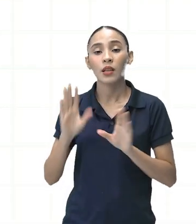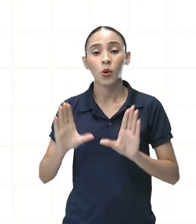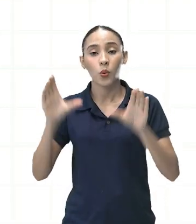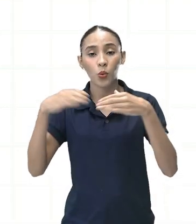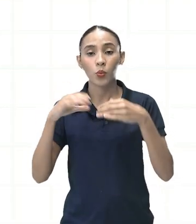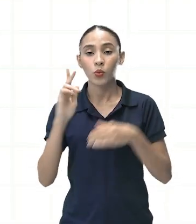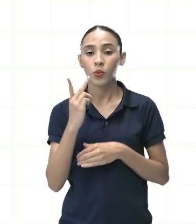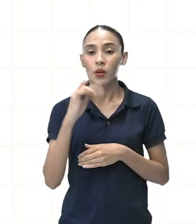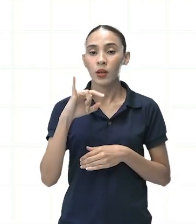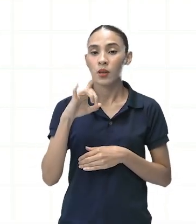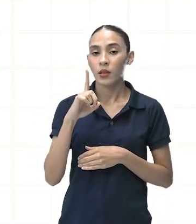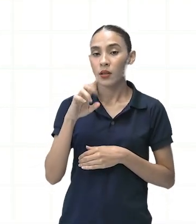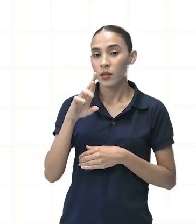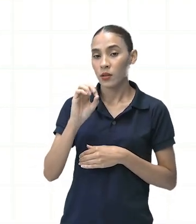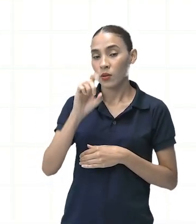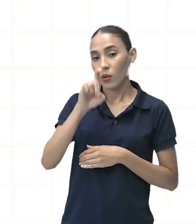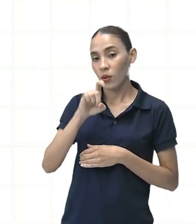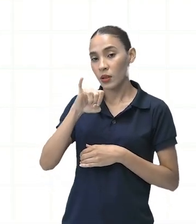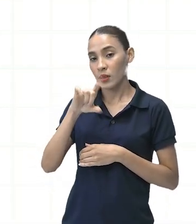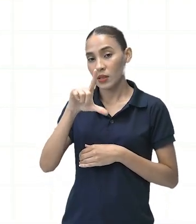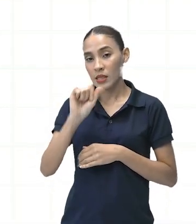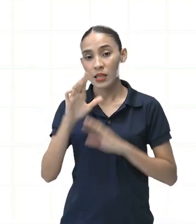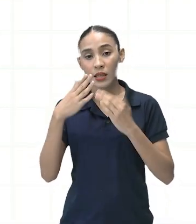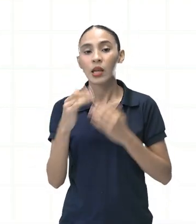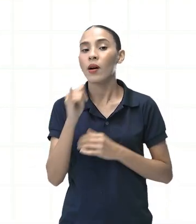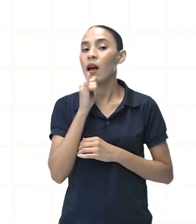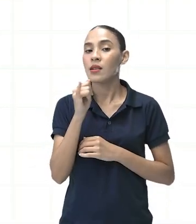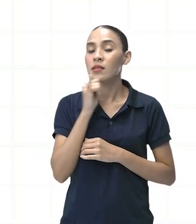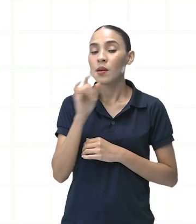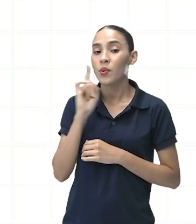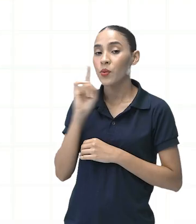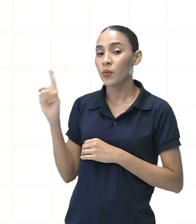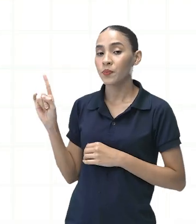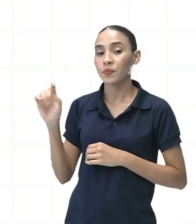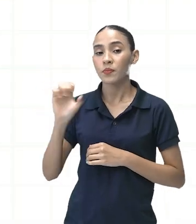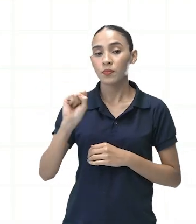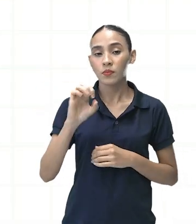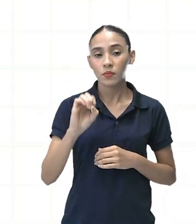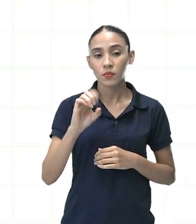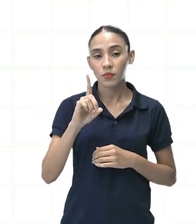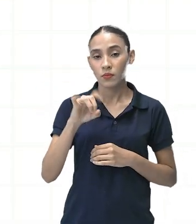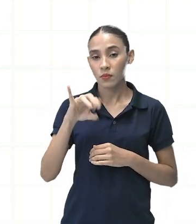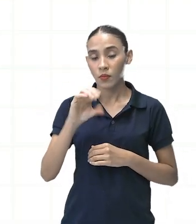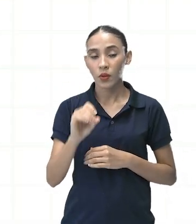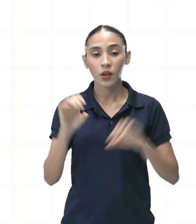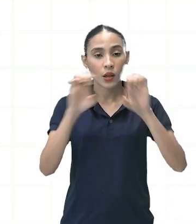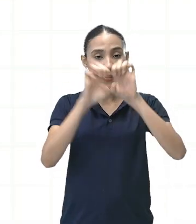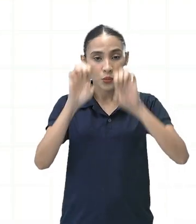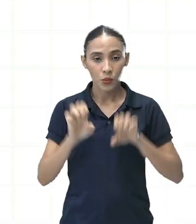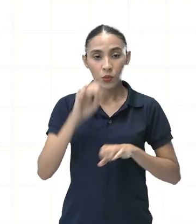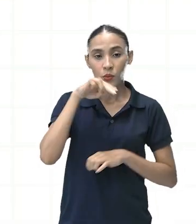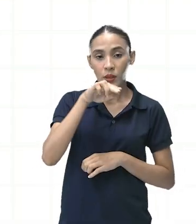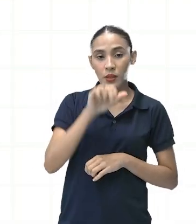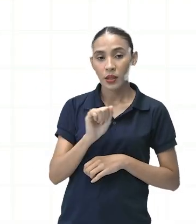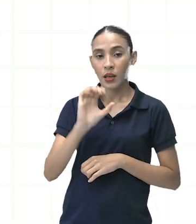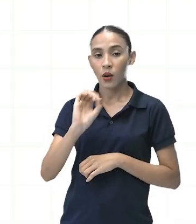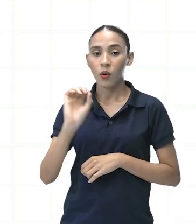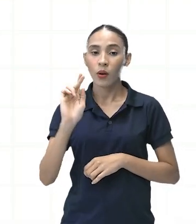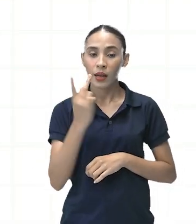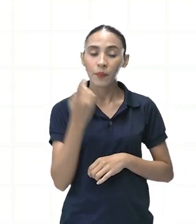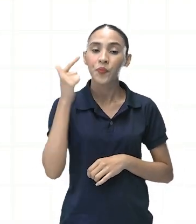grupo hidroxila. Então, vamos ver, aqui nós temos o hidróxido de sódio, representado pela fórmula